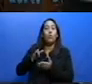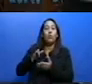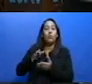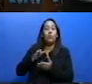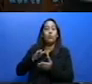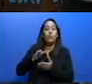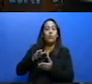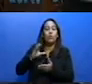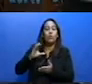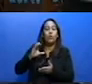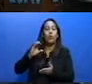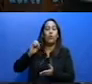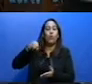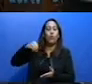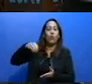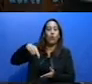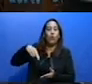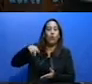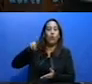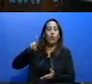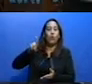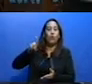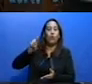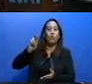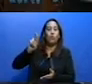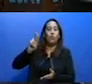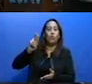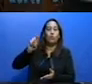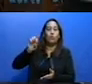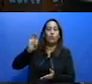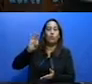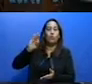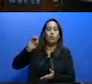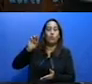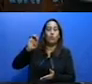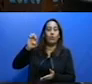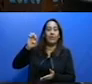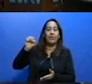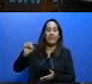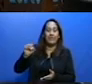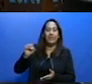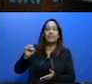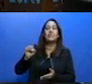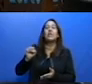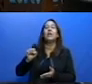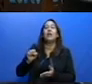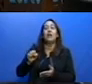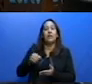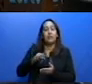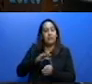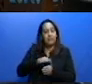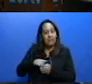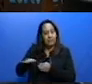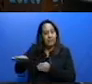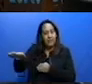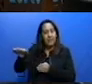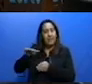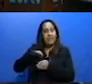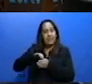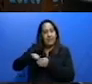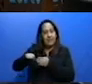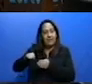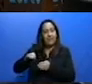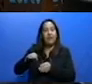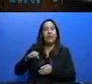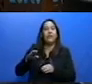vai conduzir, então vai levar. Térmico, vamos lembrar de temperatura. Então, nós vamos